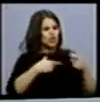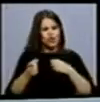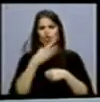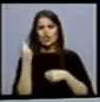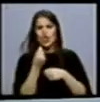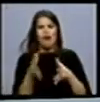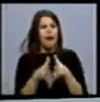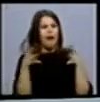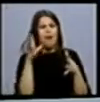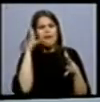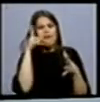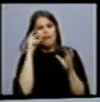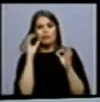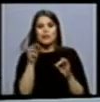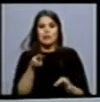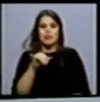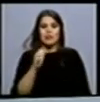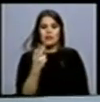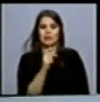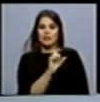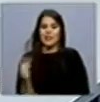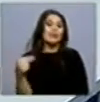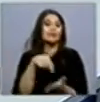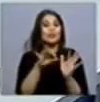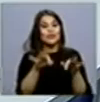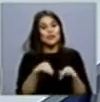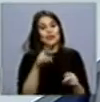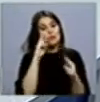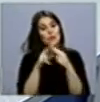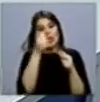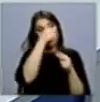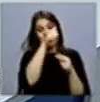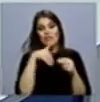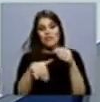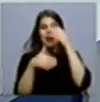muito quentes. Miguel Gonçalves, e assim concluímos. Estarás de volta no próximo domingo. No Bom Dia. Obrigada.